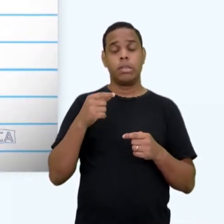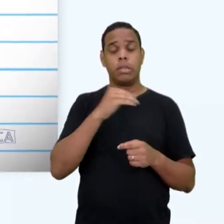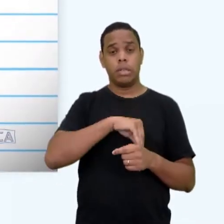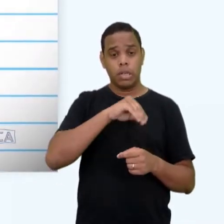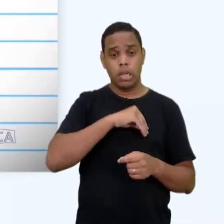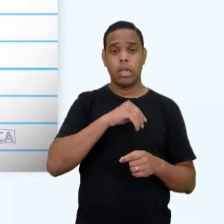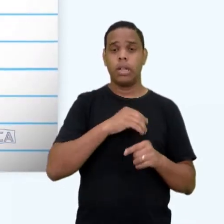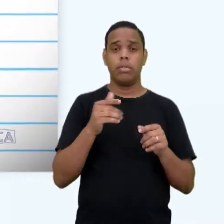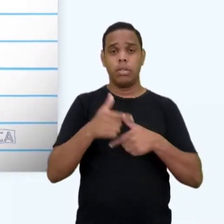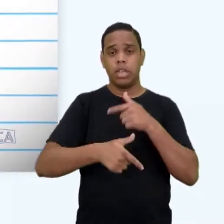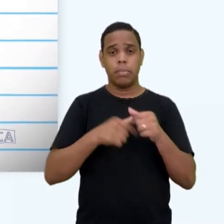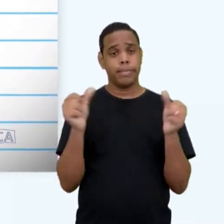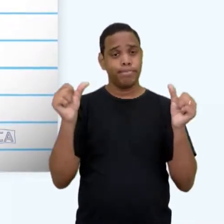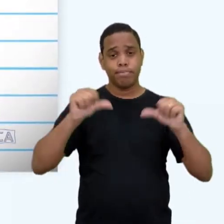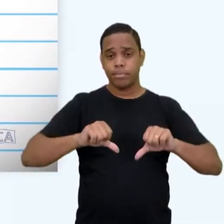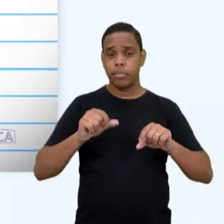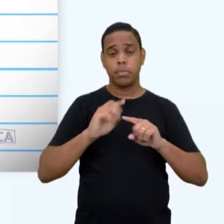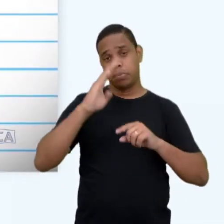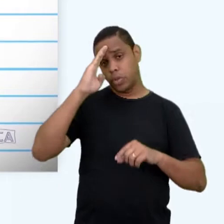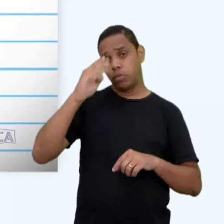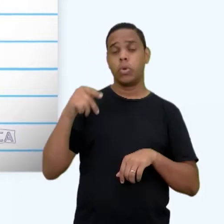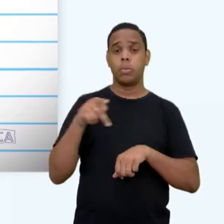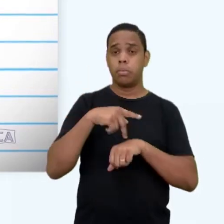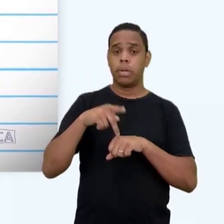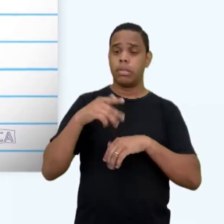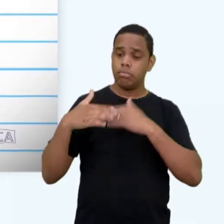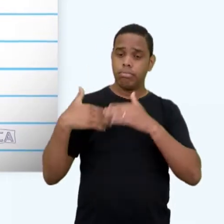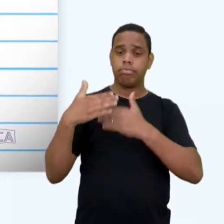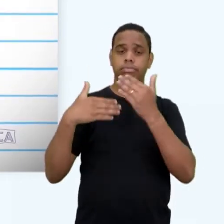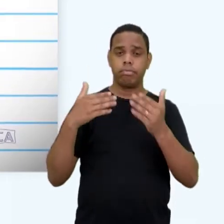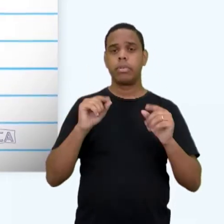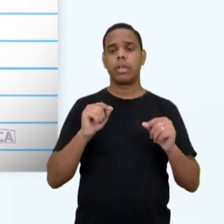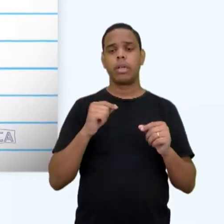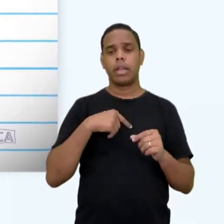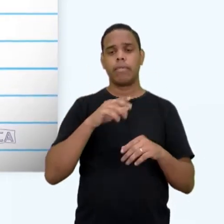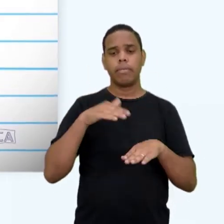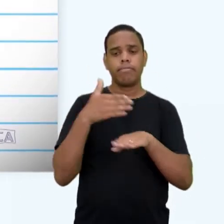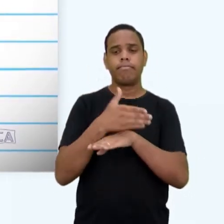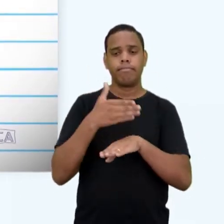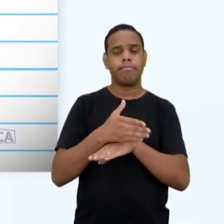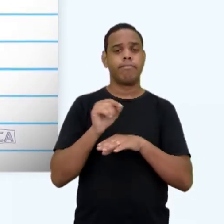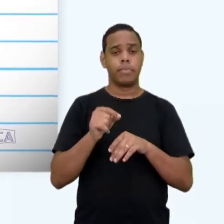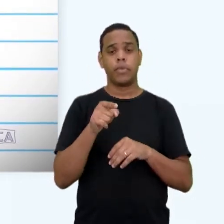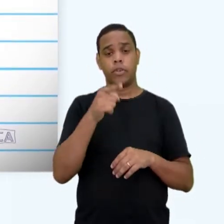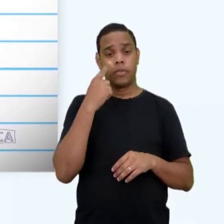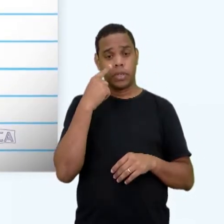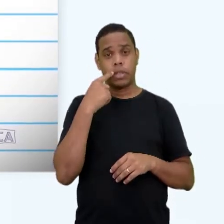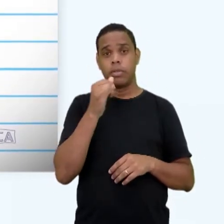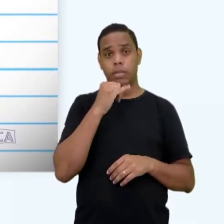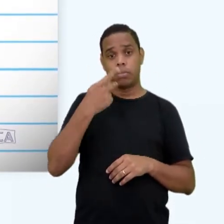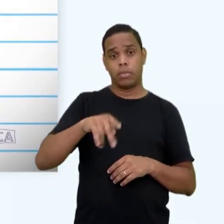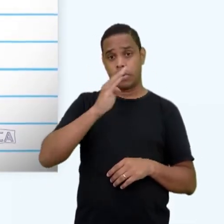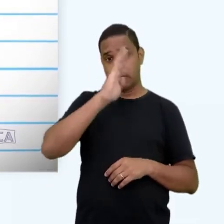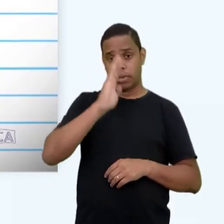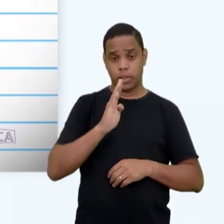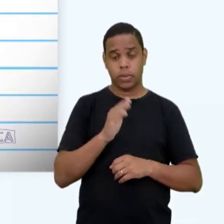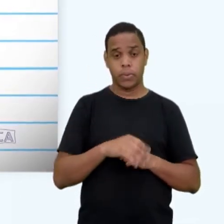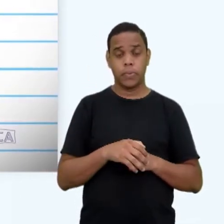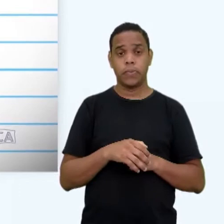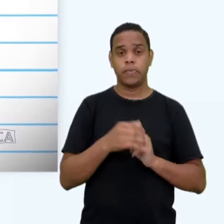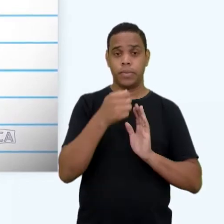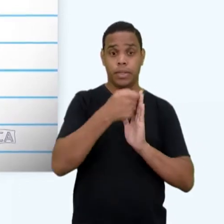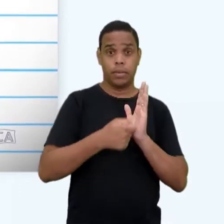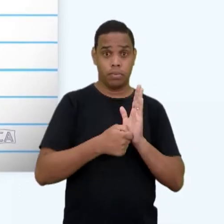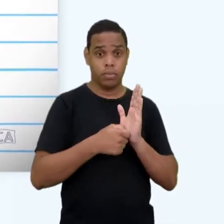trabalho precárias, especialmente nos países em desenvolvimento, quem irá se aventurar? Veja a situação do Brasil. Segundo o